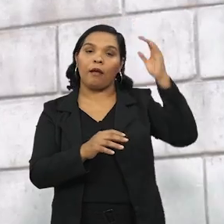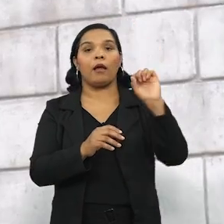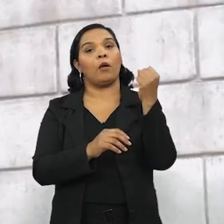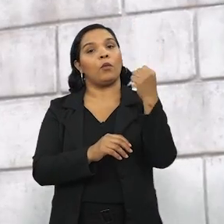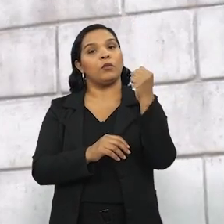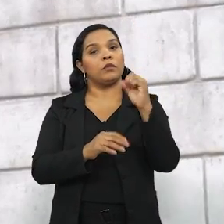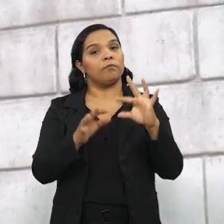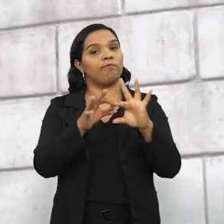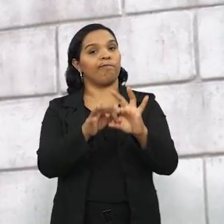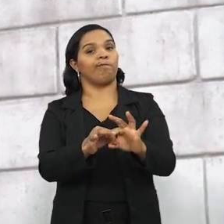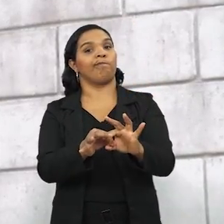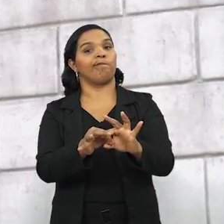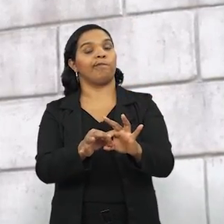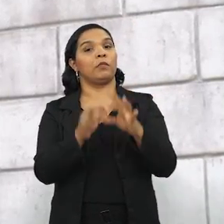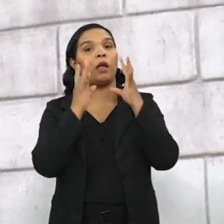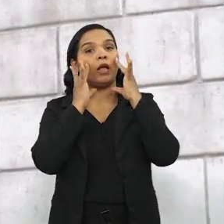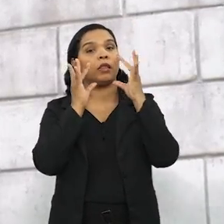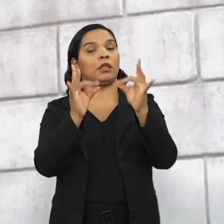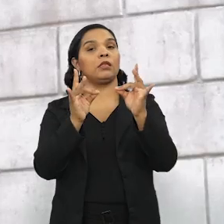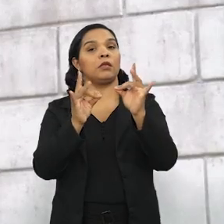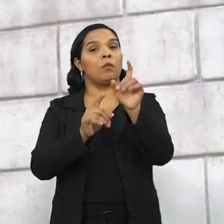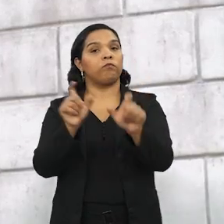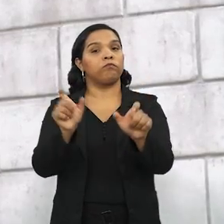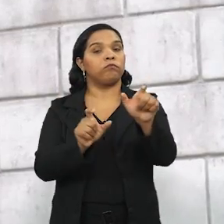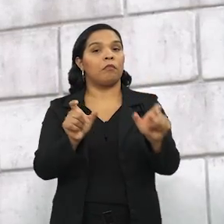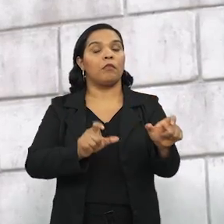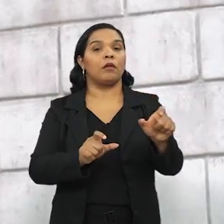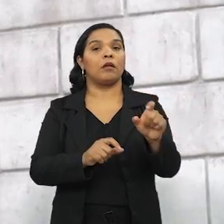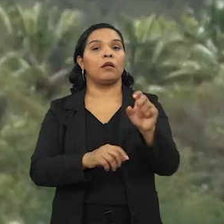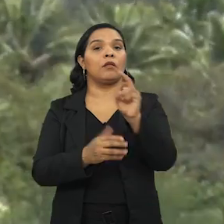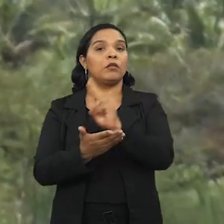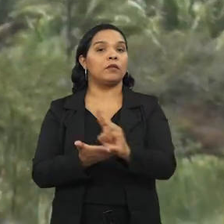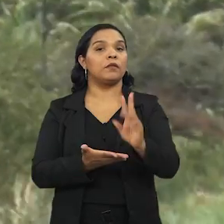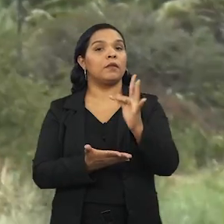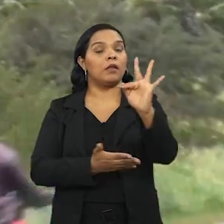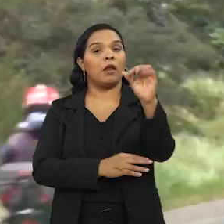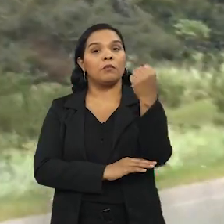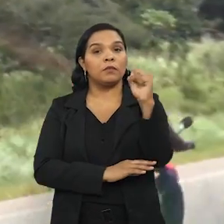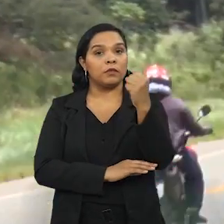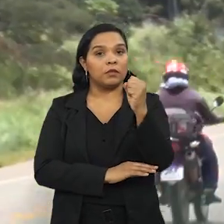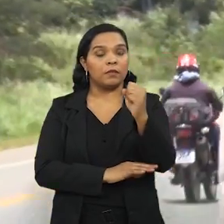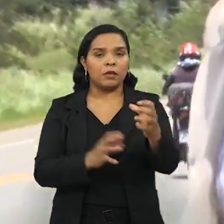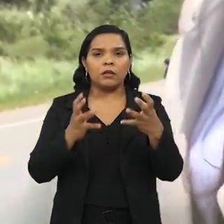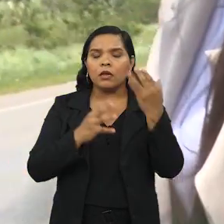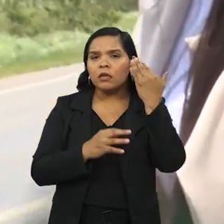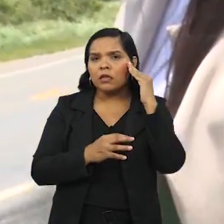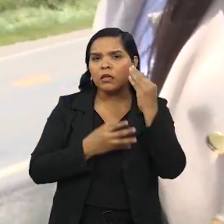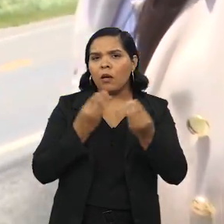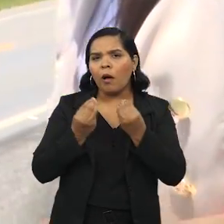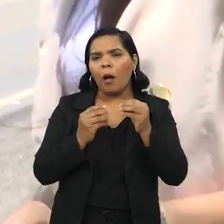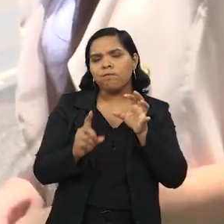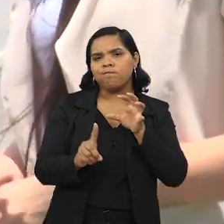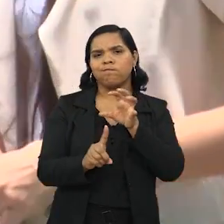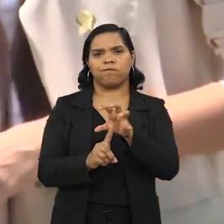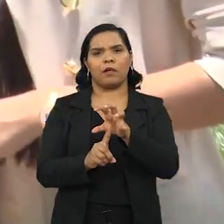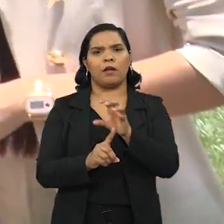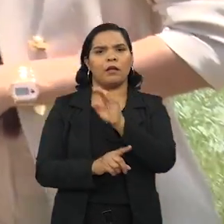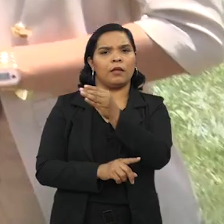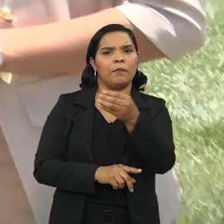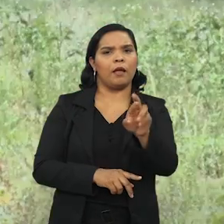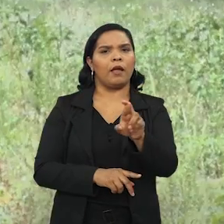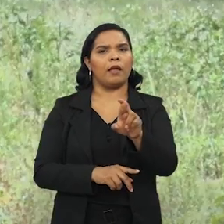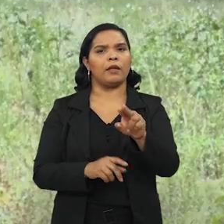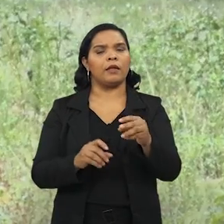chamou a atenção de pesquisadores da Universidade Federal de Sergipe. Eles querem entender os impactos da BR na fauna